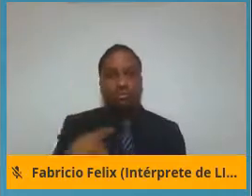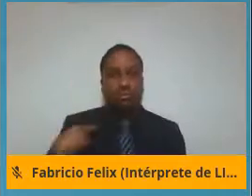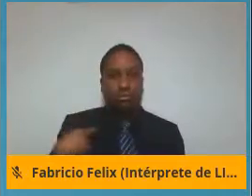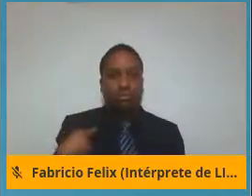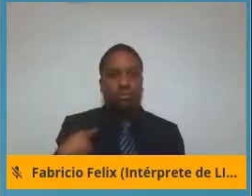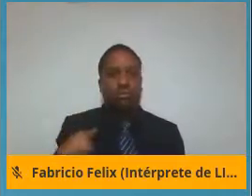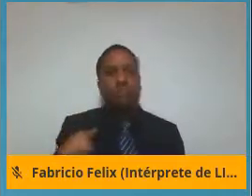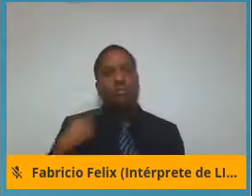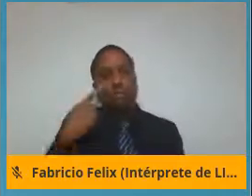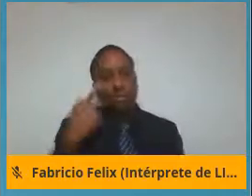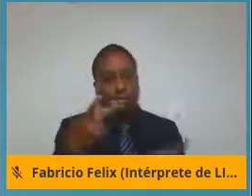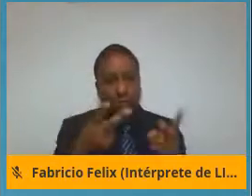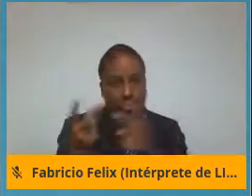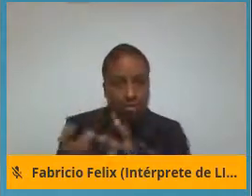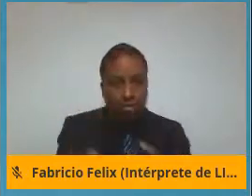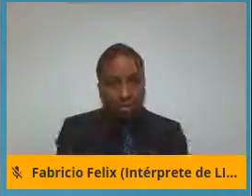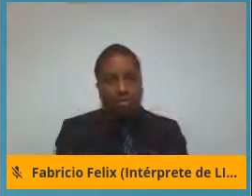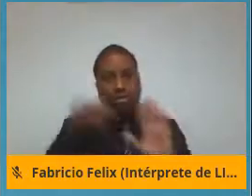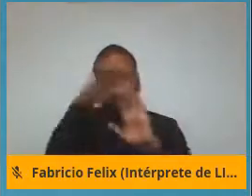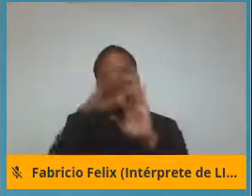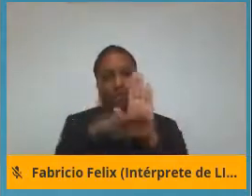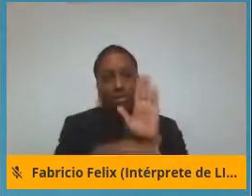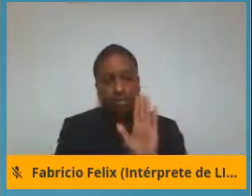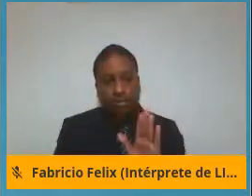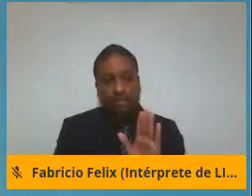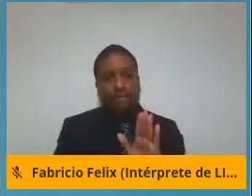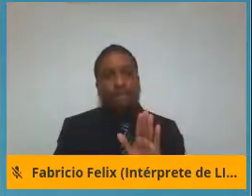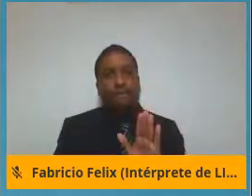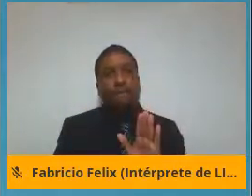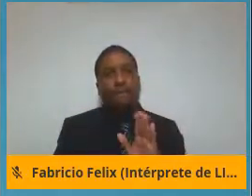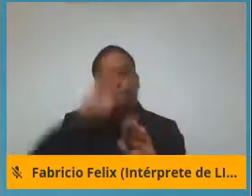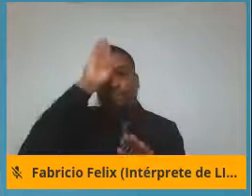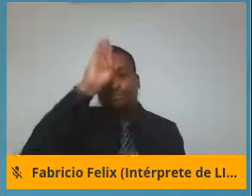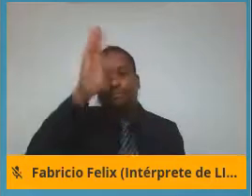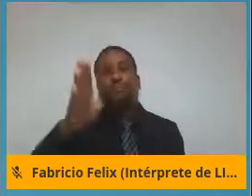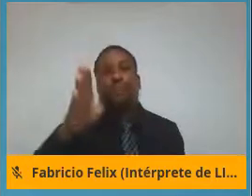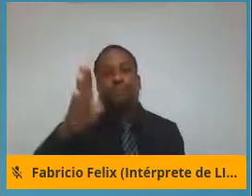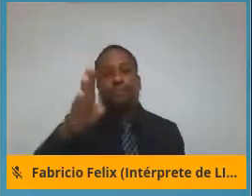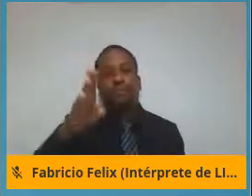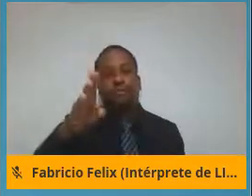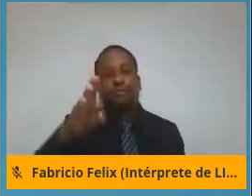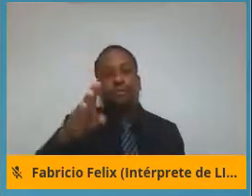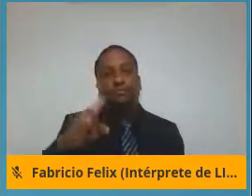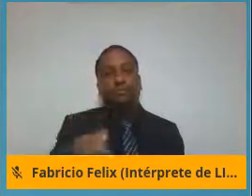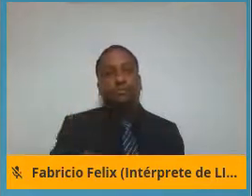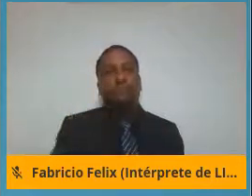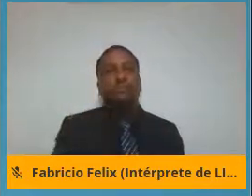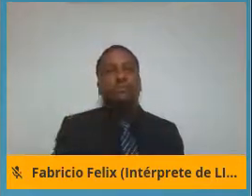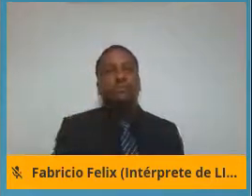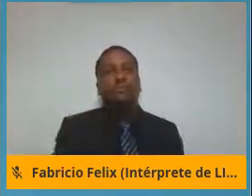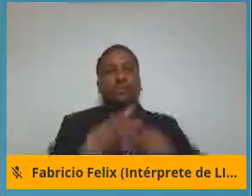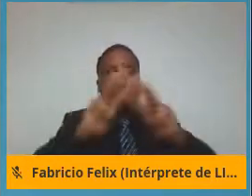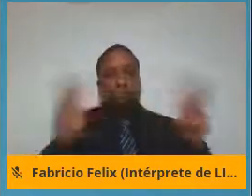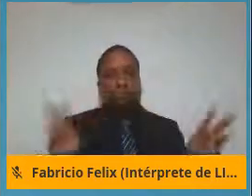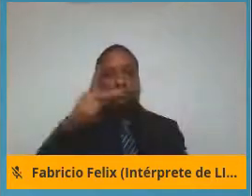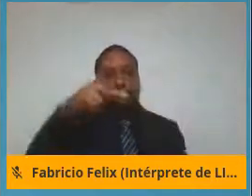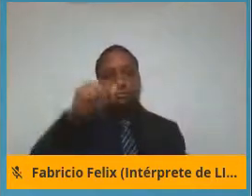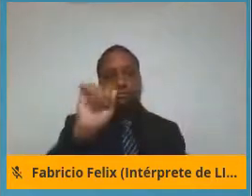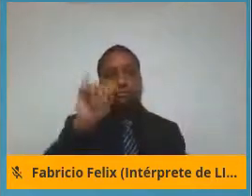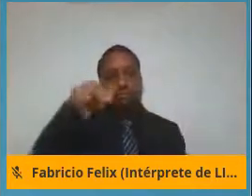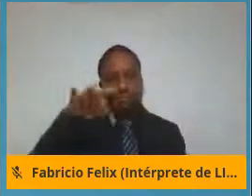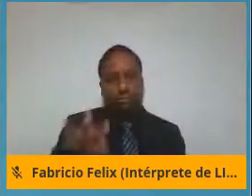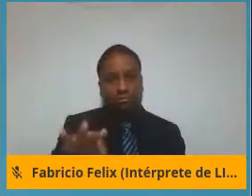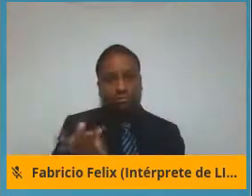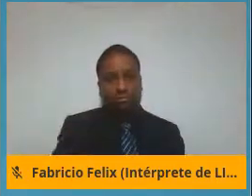para checar as programações, e principalmente a página do Pint. Até quinta-feira eu lembro que é do lado de cá